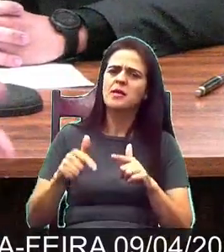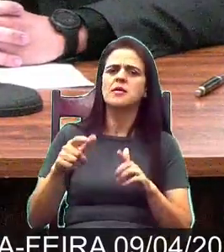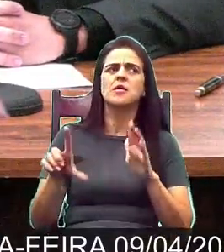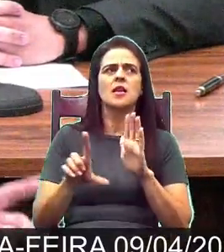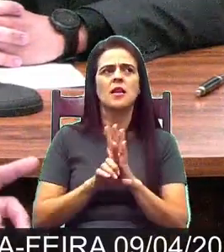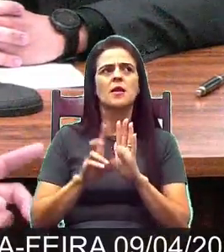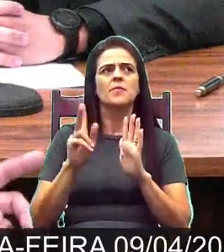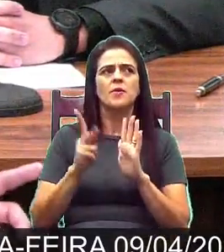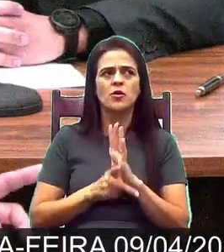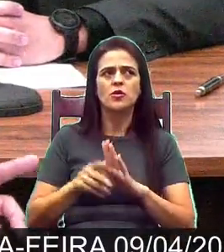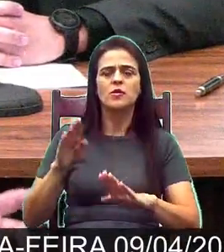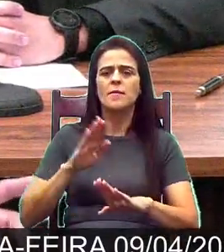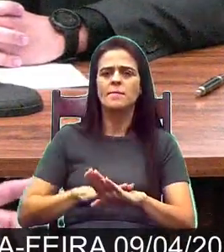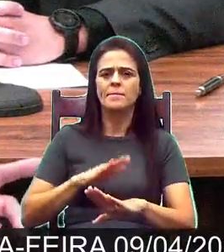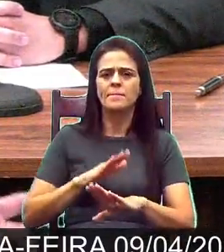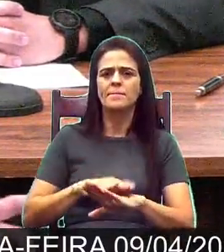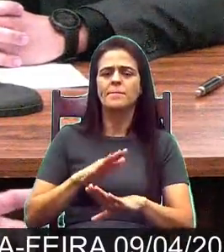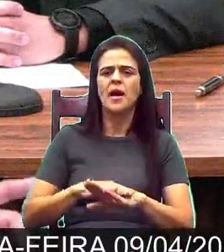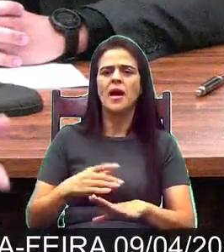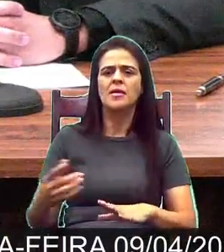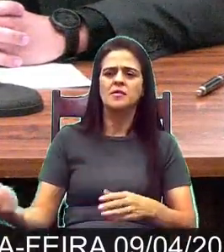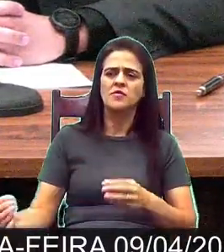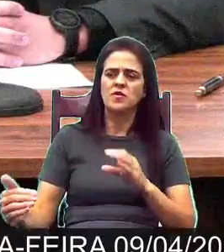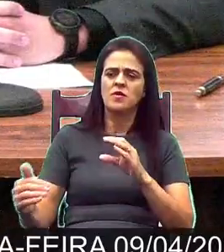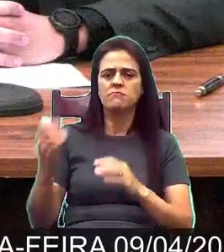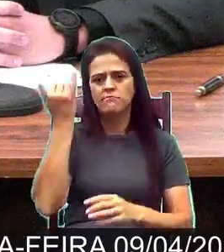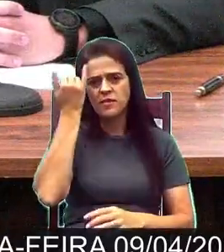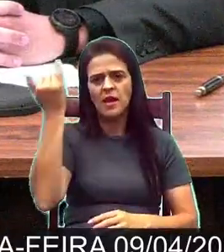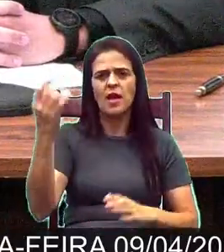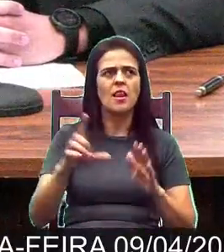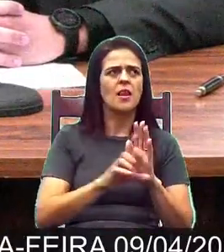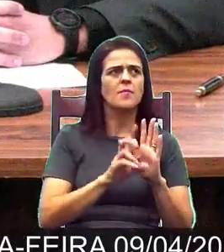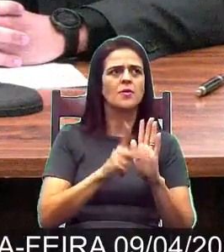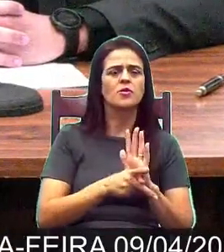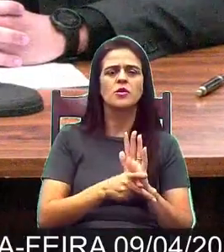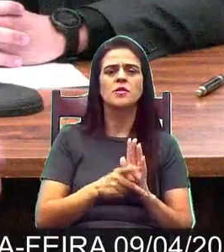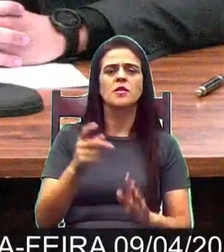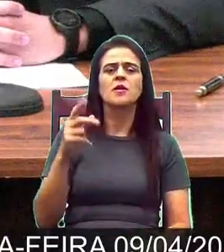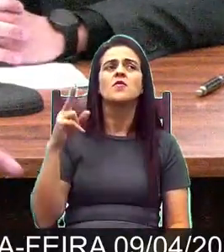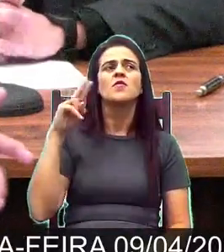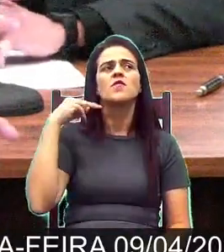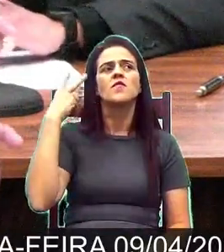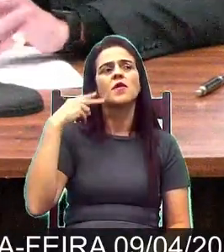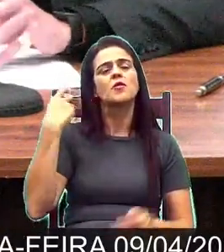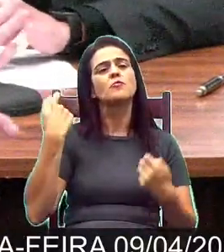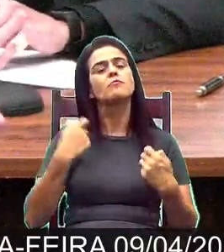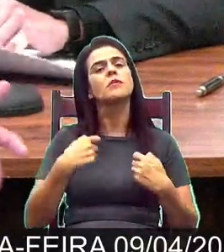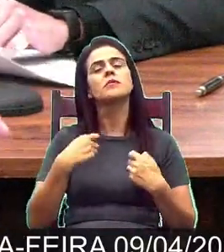projetos, trazendo para essa casa de lei. Vereador precisa de